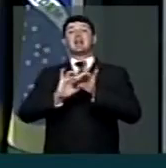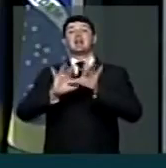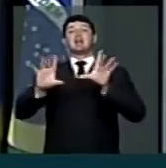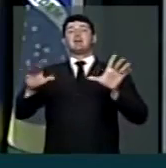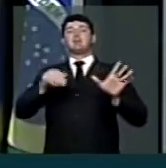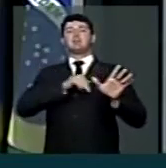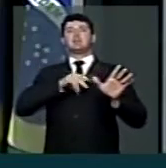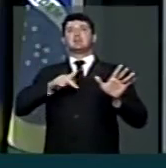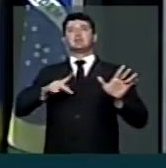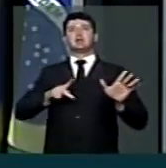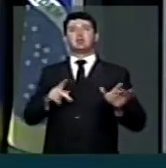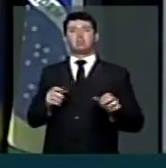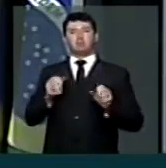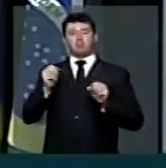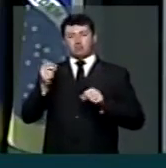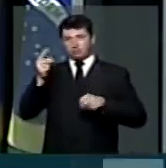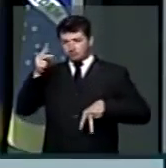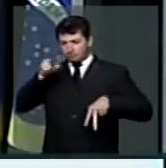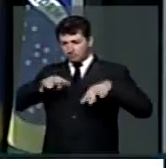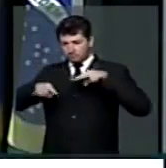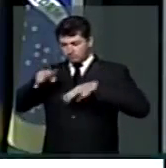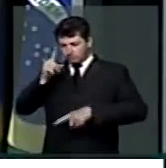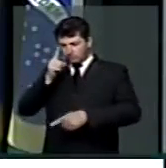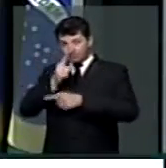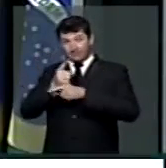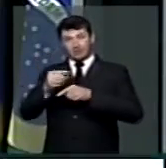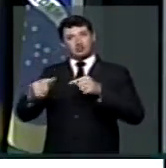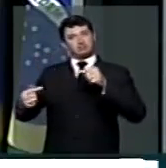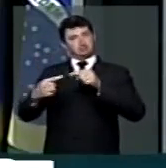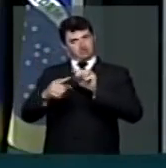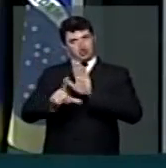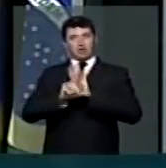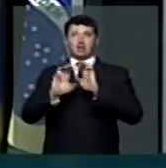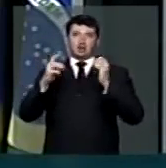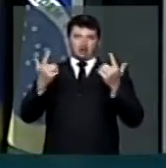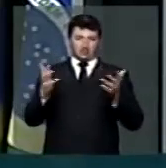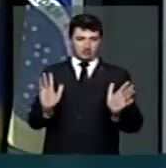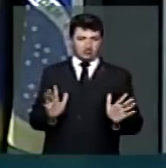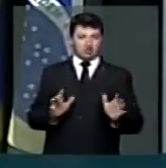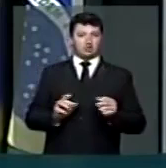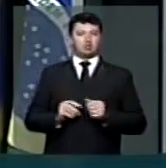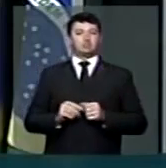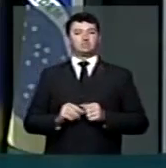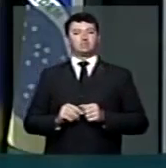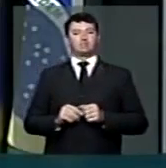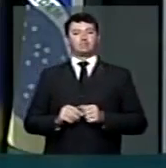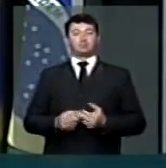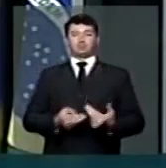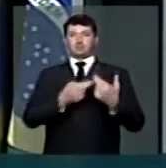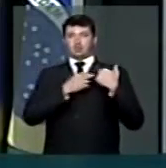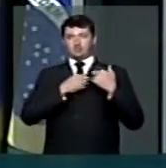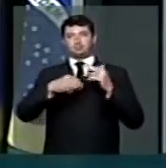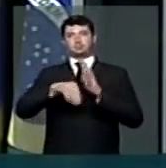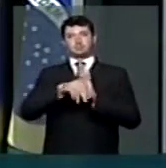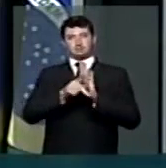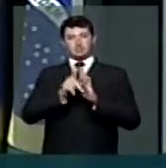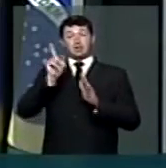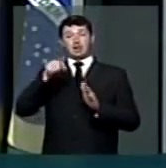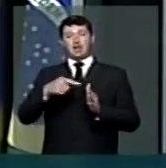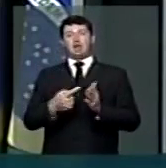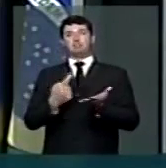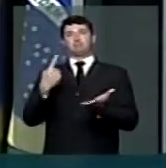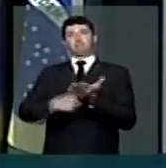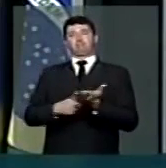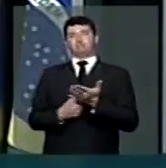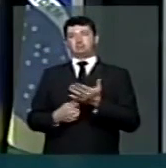Ministério Público para dele fazer uso dentro da lei, claro, aquilo que cabe ao Ministério Público, zelar pelo cumprimento da